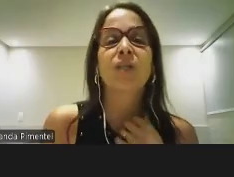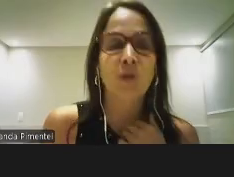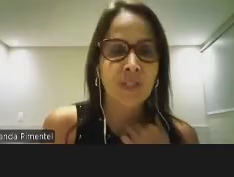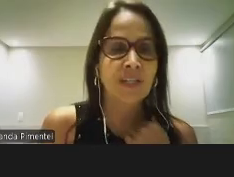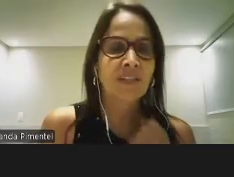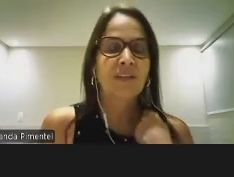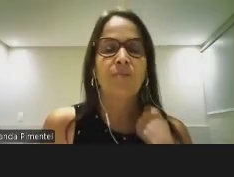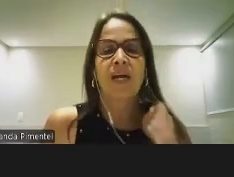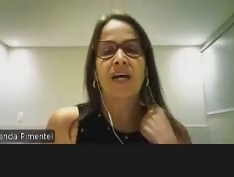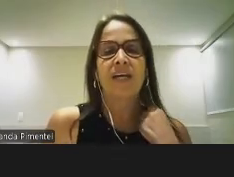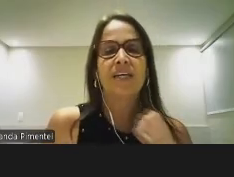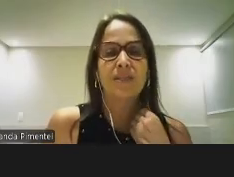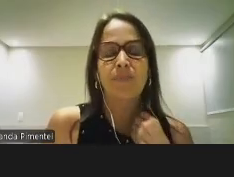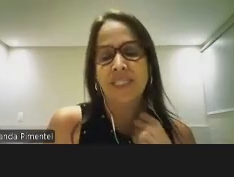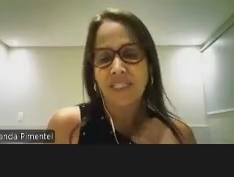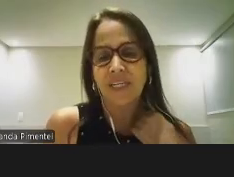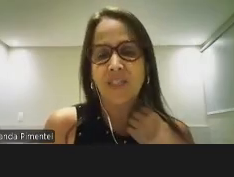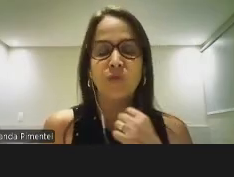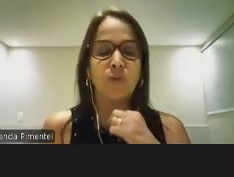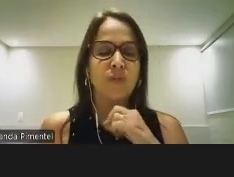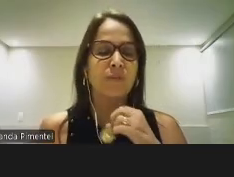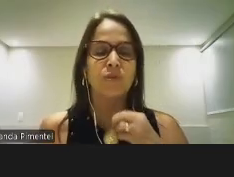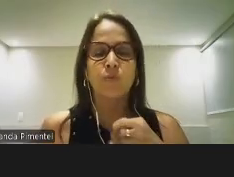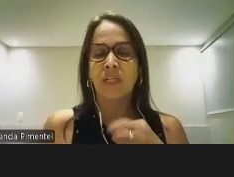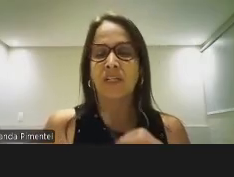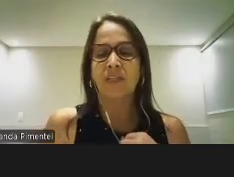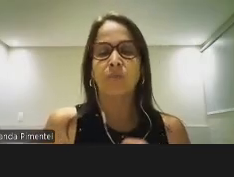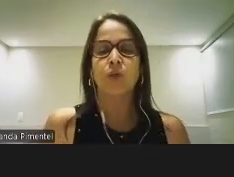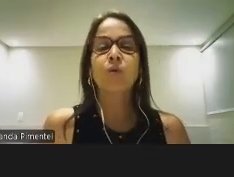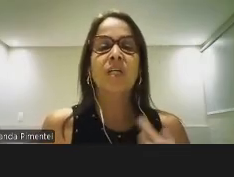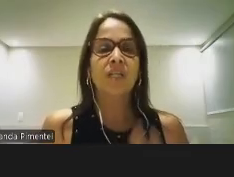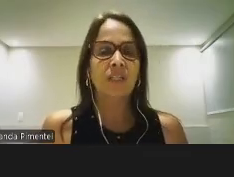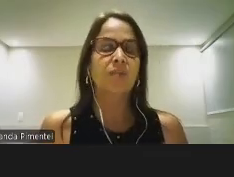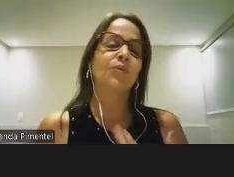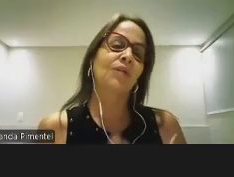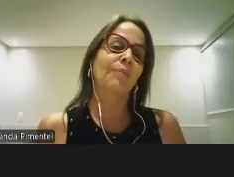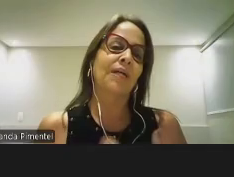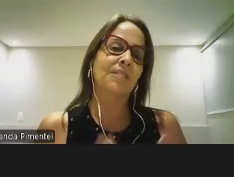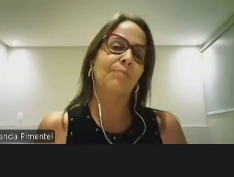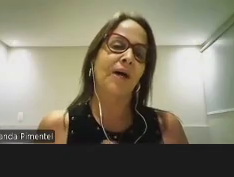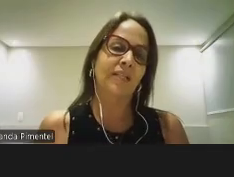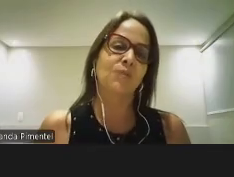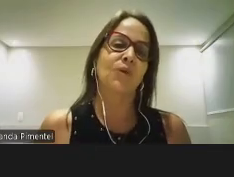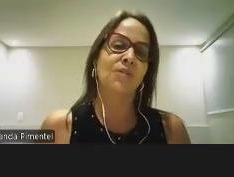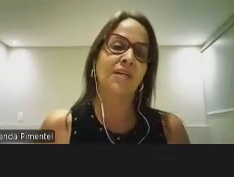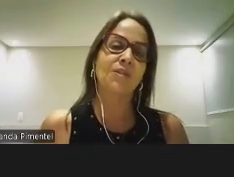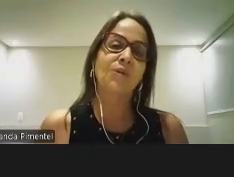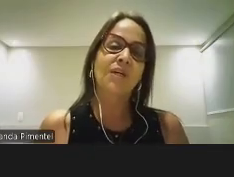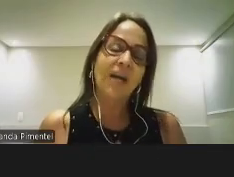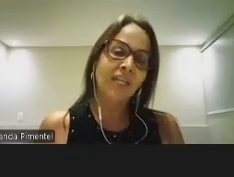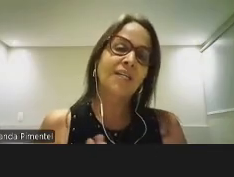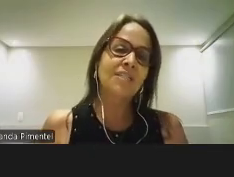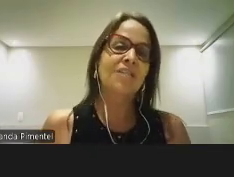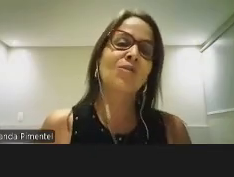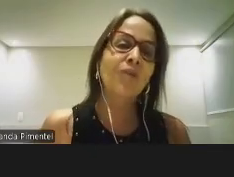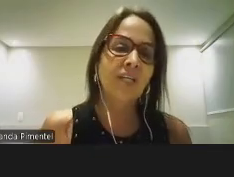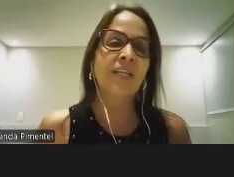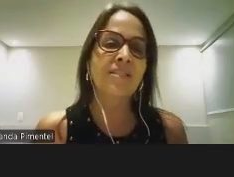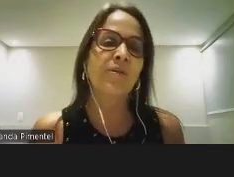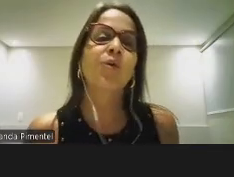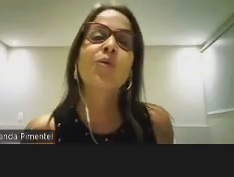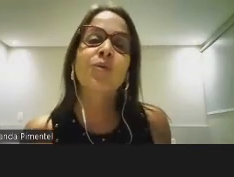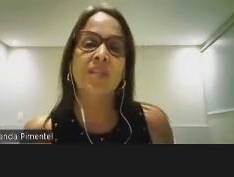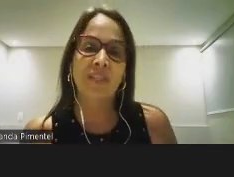bem ansiosa para esse paciente. Eu fico sempre na expectativa muito grande de poder participar desse processo, ainda que seja